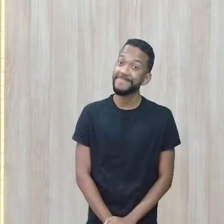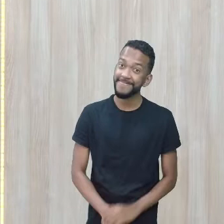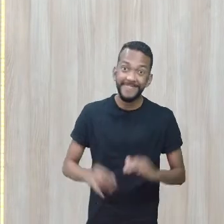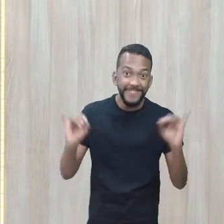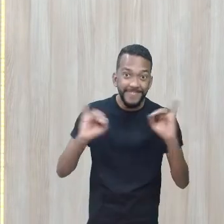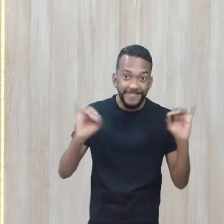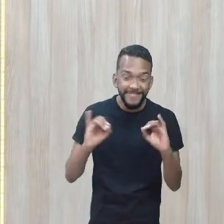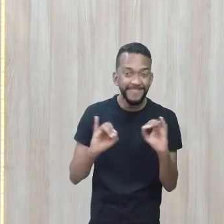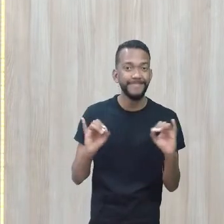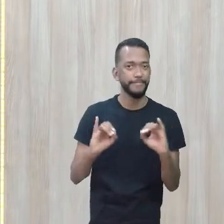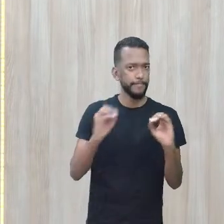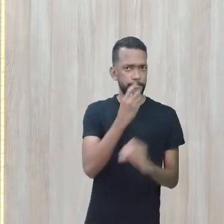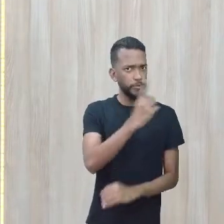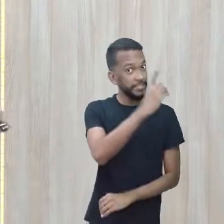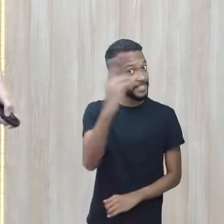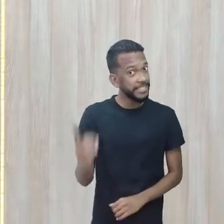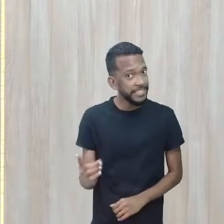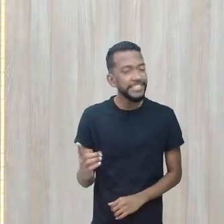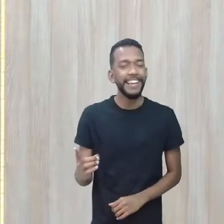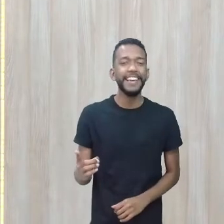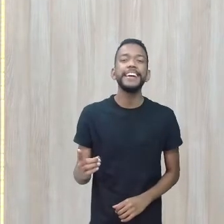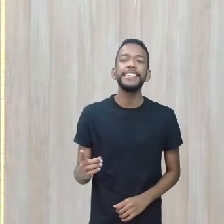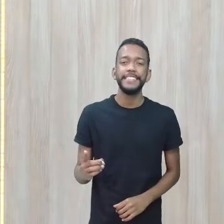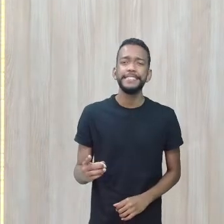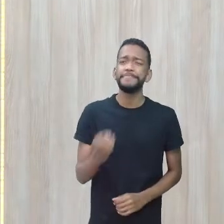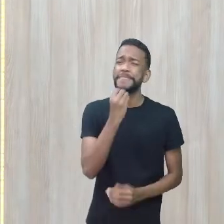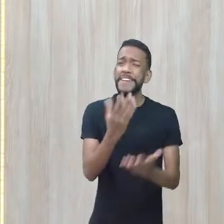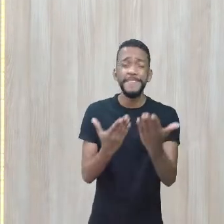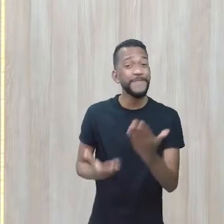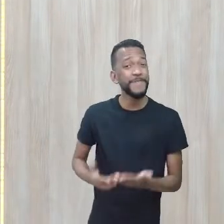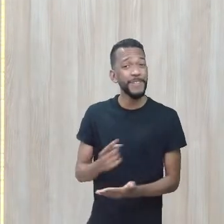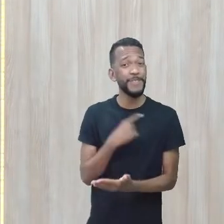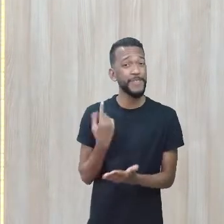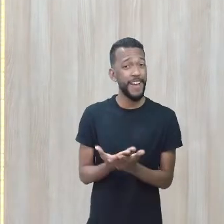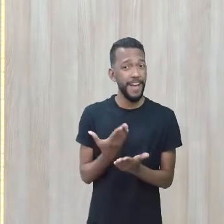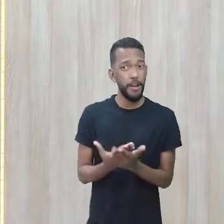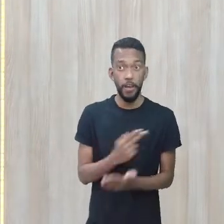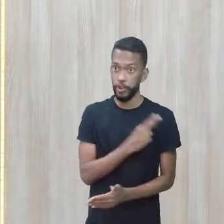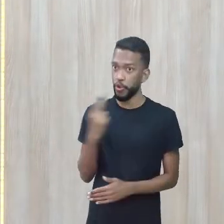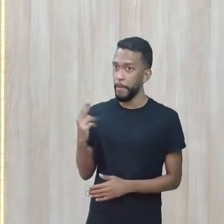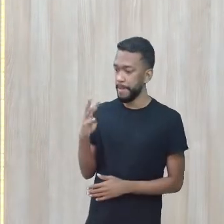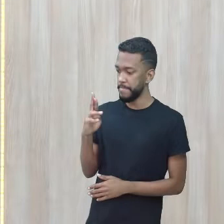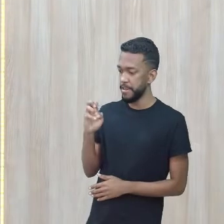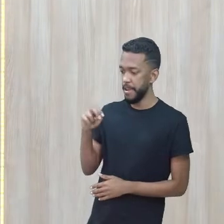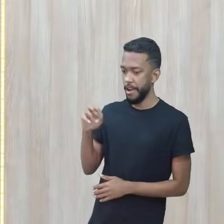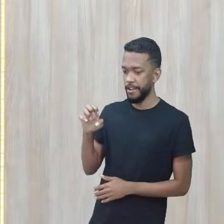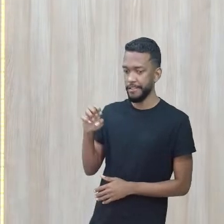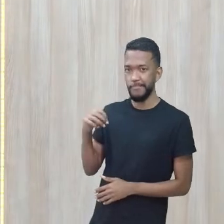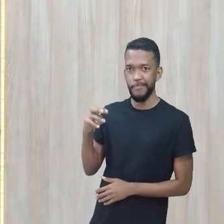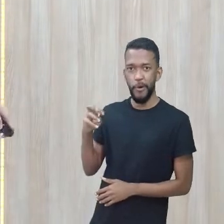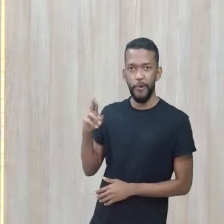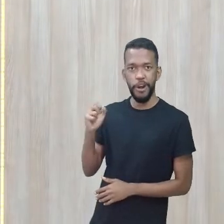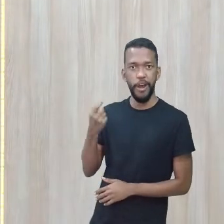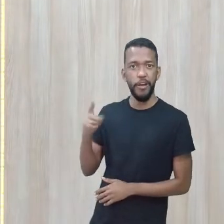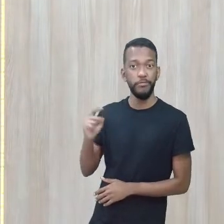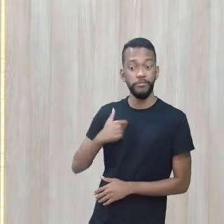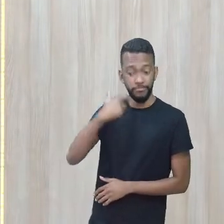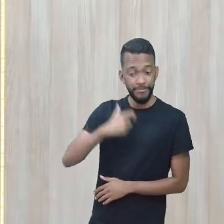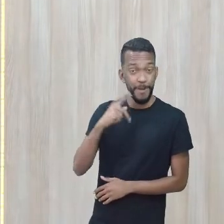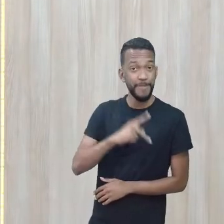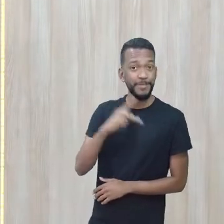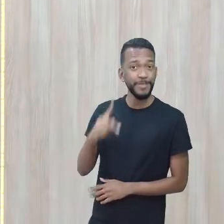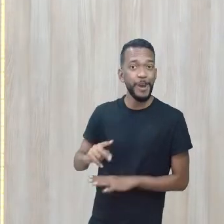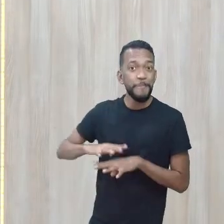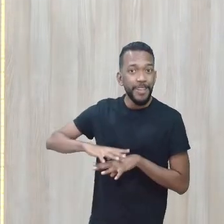Oi pessoal, bom dia, sejam bem-vindos à nossa aula. O meu nome é Briane Mourão, sou professora de matemática e hoje